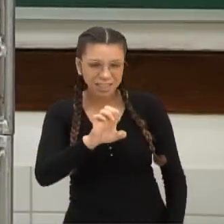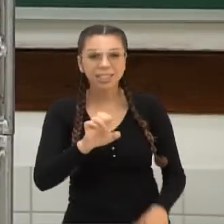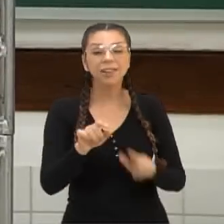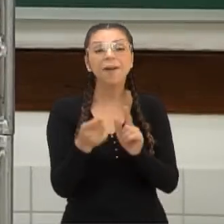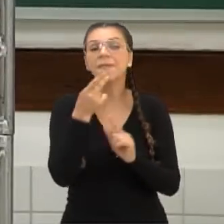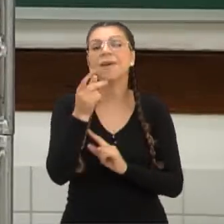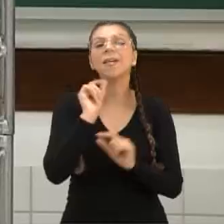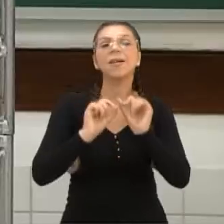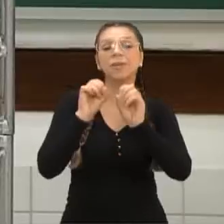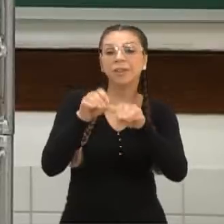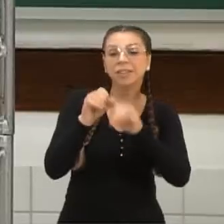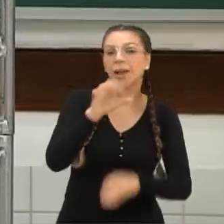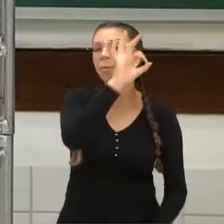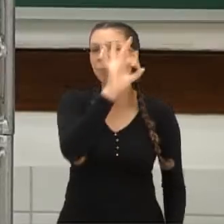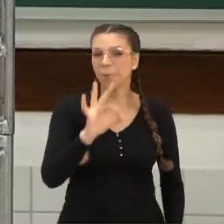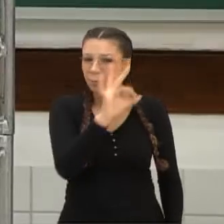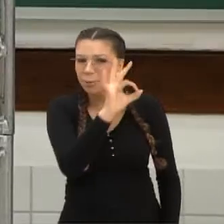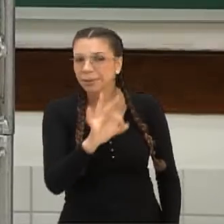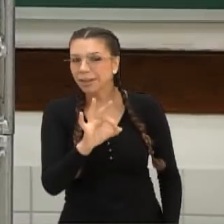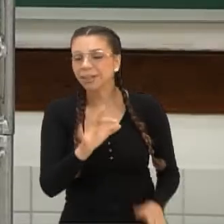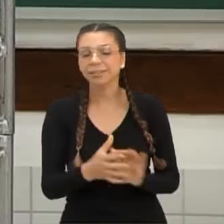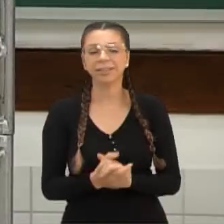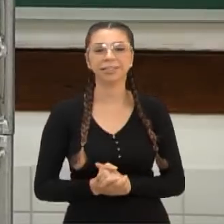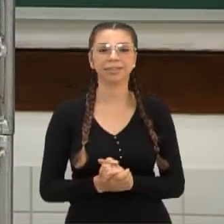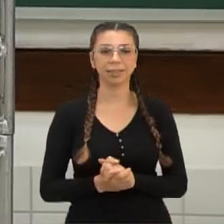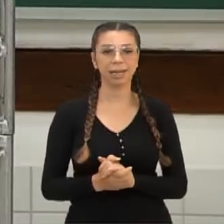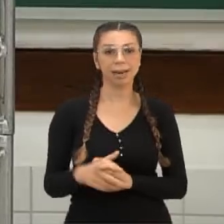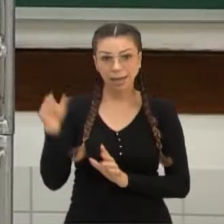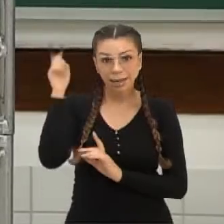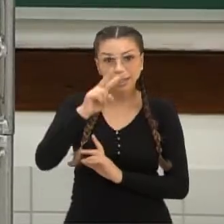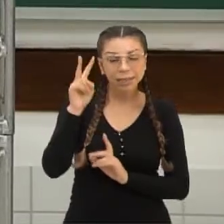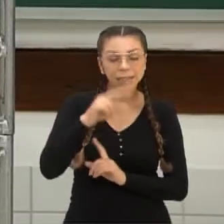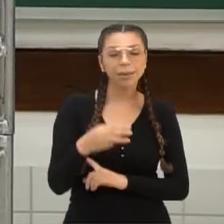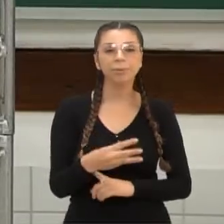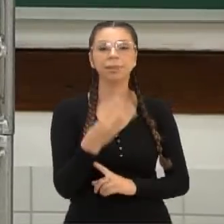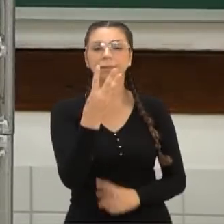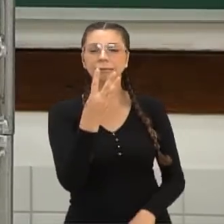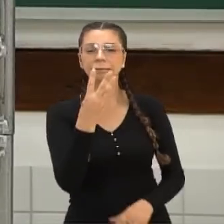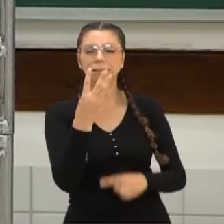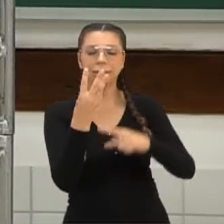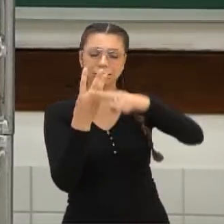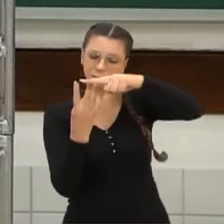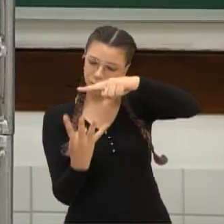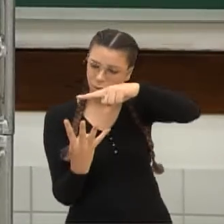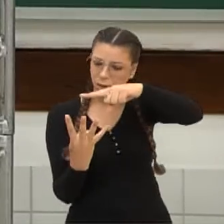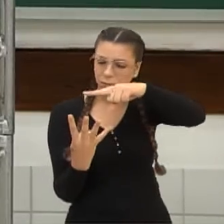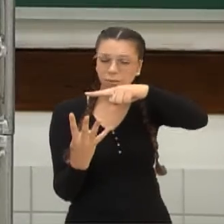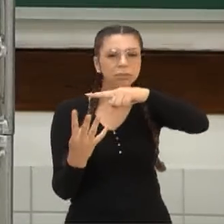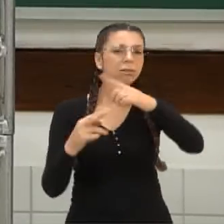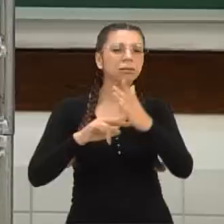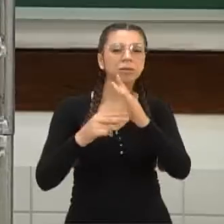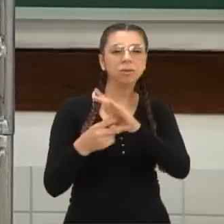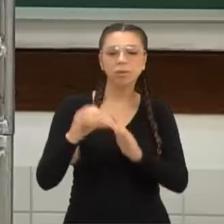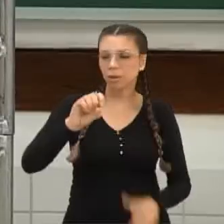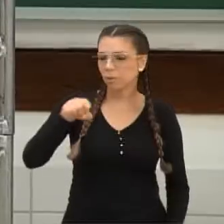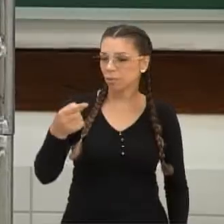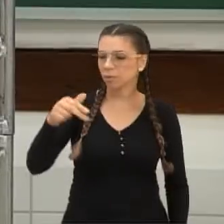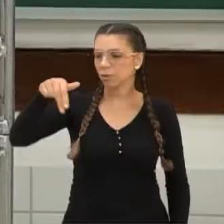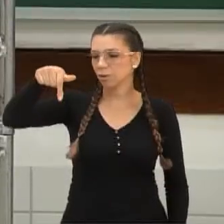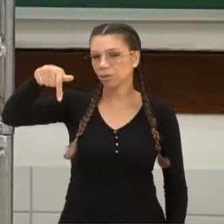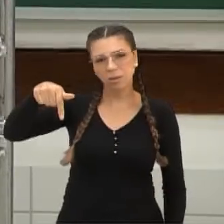em 3/4, lembra que é a mesma coisa que 75%? E que é a mesma coisa que